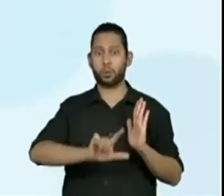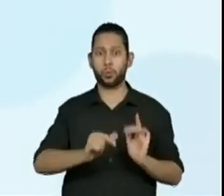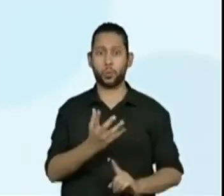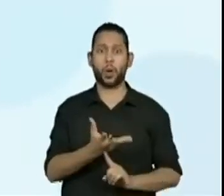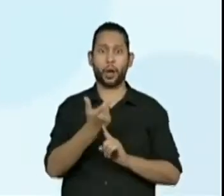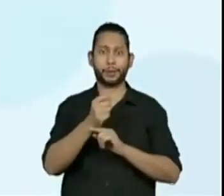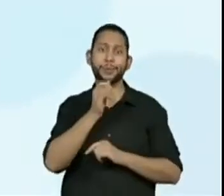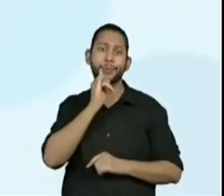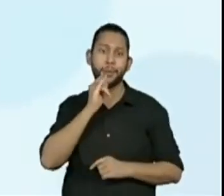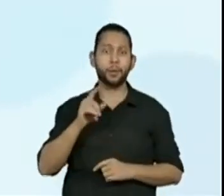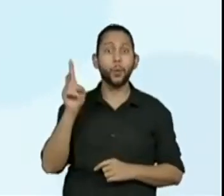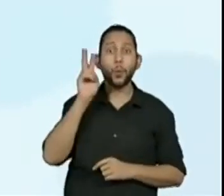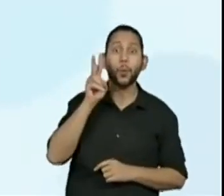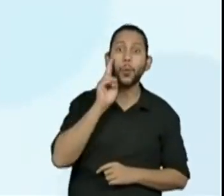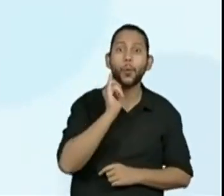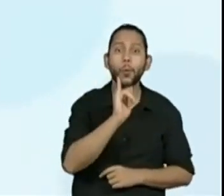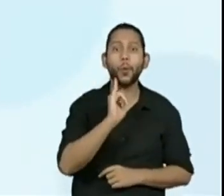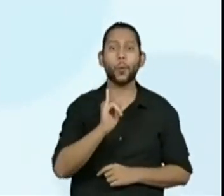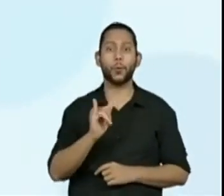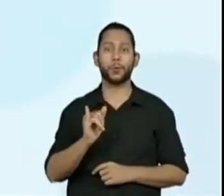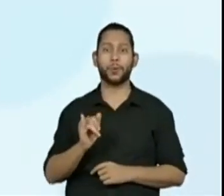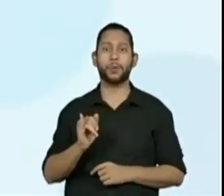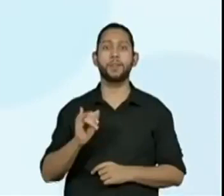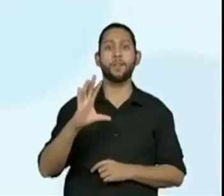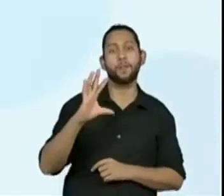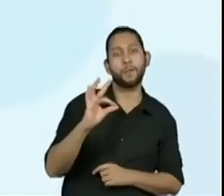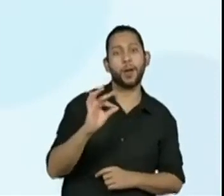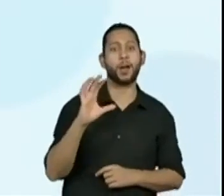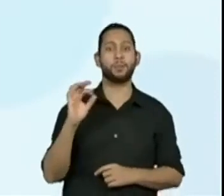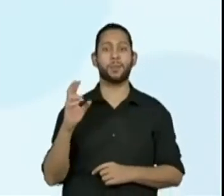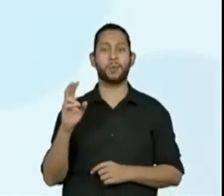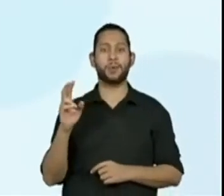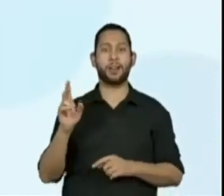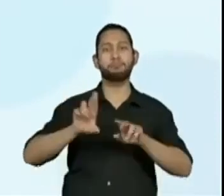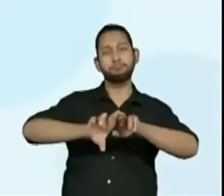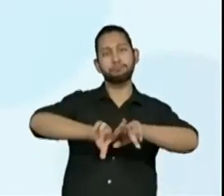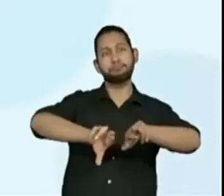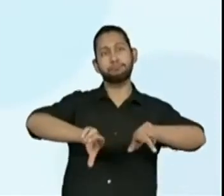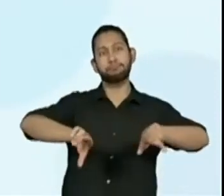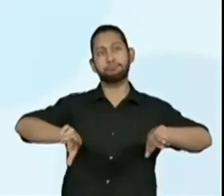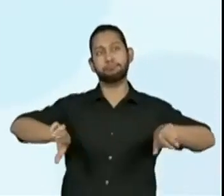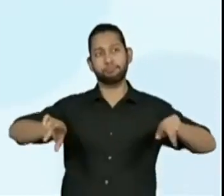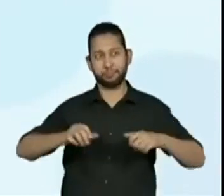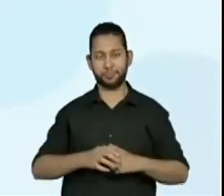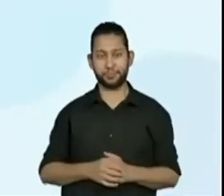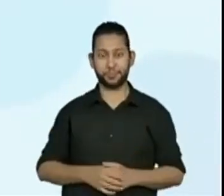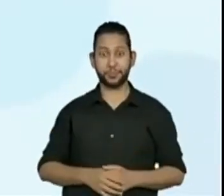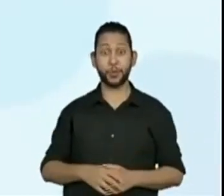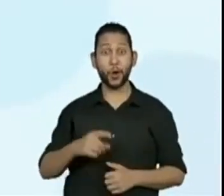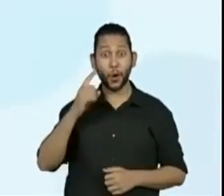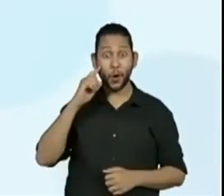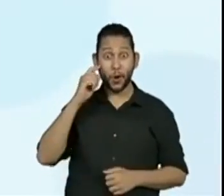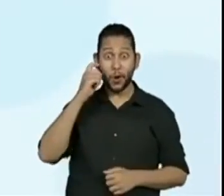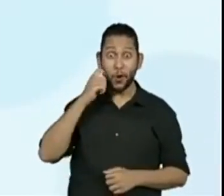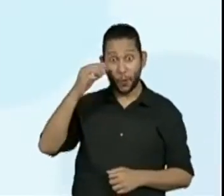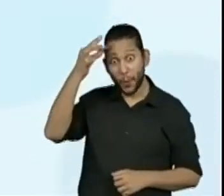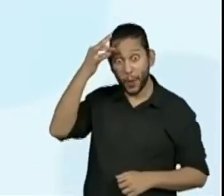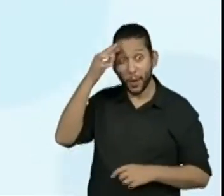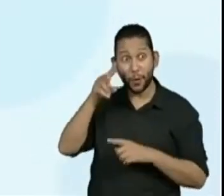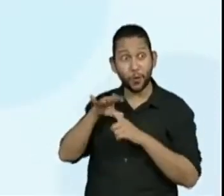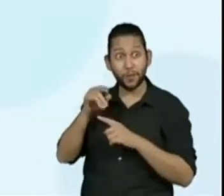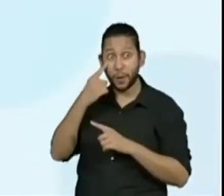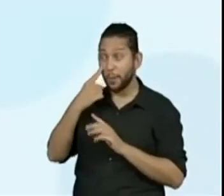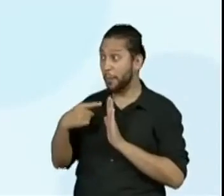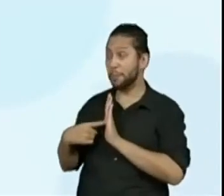contos, fábulas, crônicas, entre outros. Aqui, ó, o oráculo vai chegar bem pertinho para você ver a